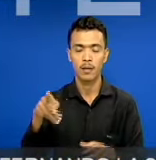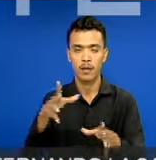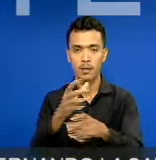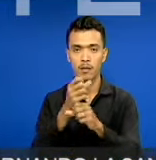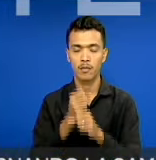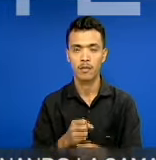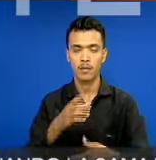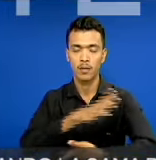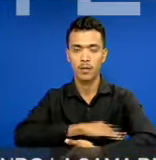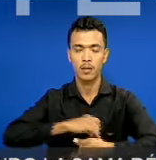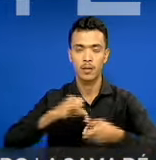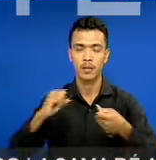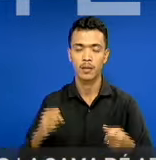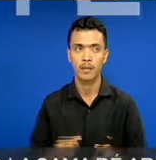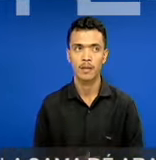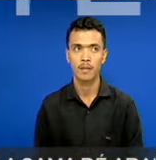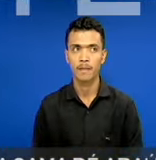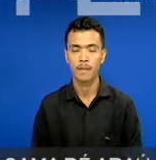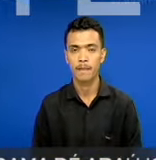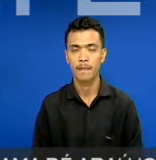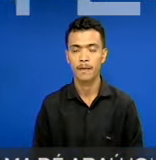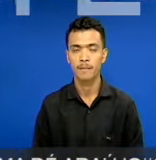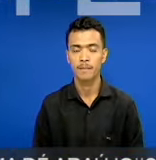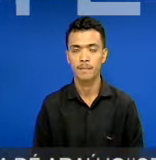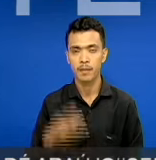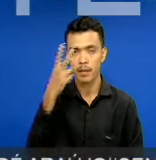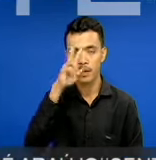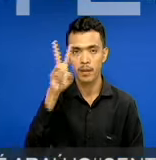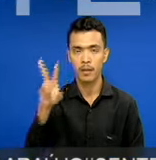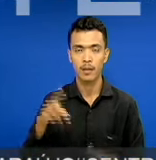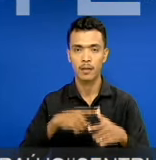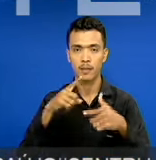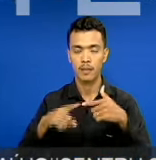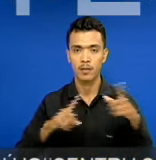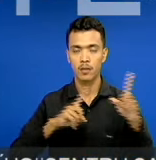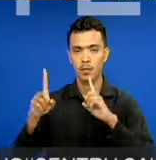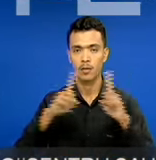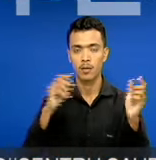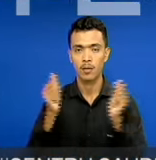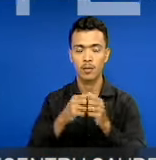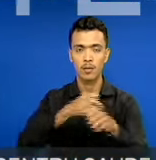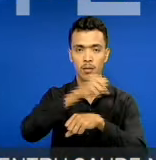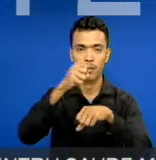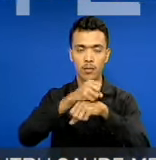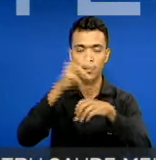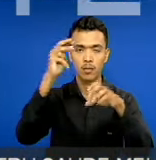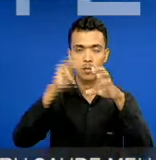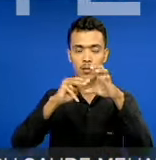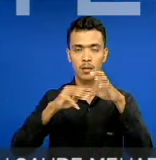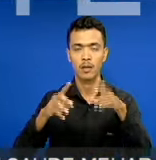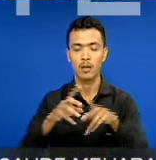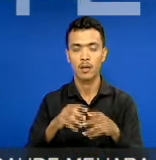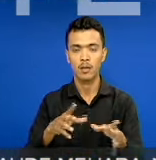ho di bahalo destruição. Identifica ona, a mistei kulia ho loja nai, atu prende, aprende tia,